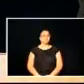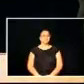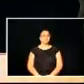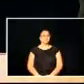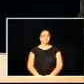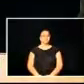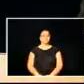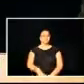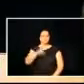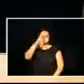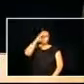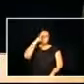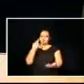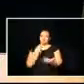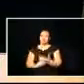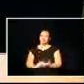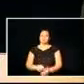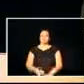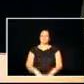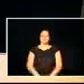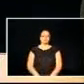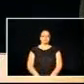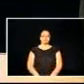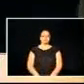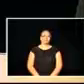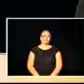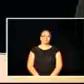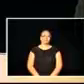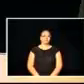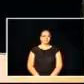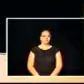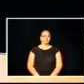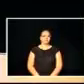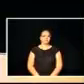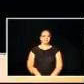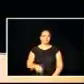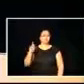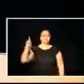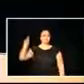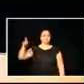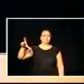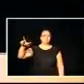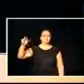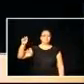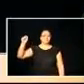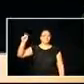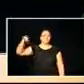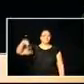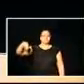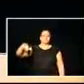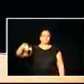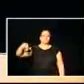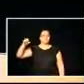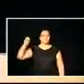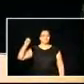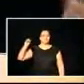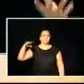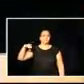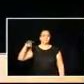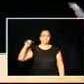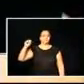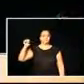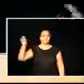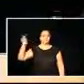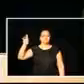respeito, merece aí a questão é, desse plano de cargo e carreira, e não simplesmente, a cada momento, você vai construindo